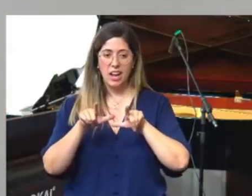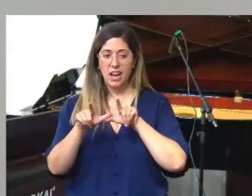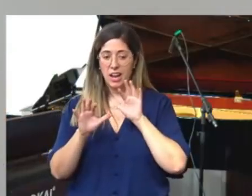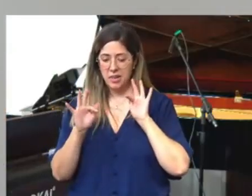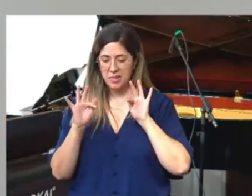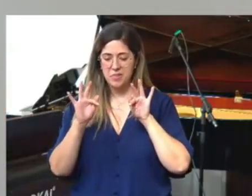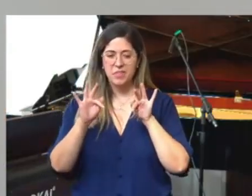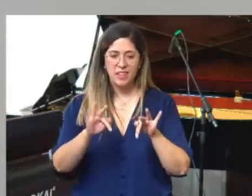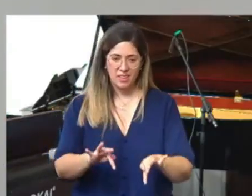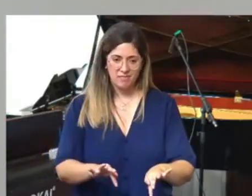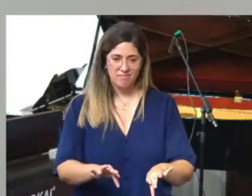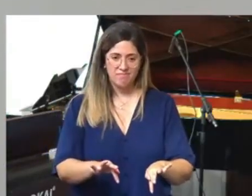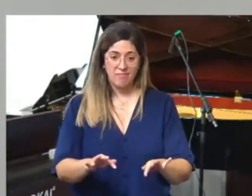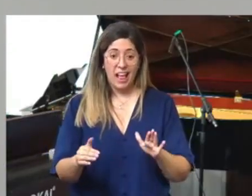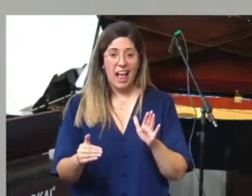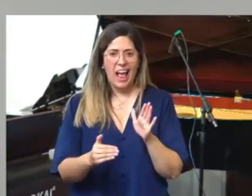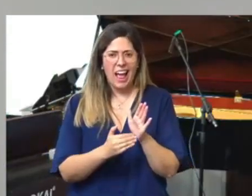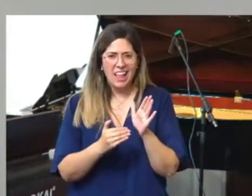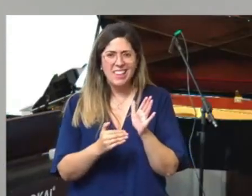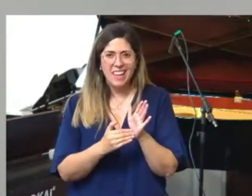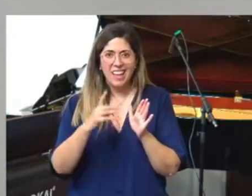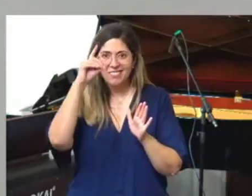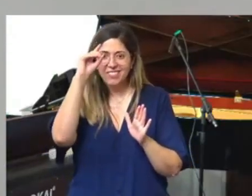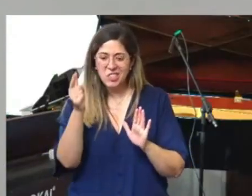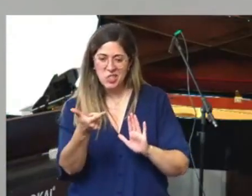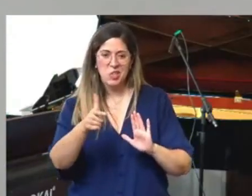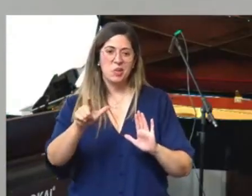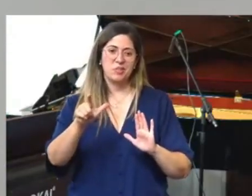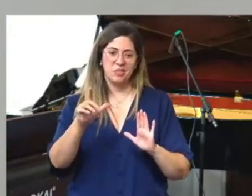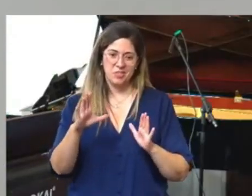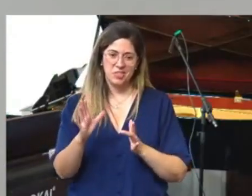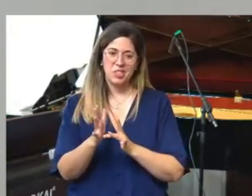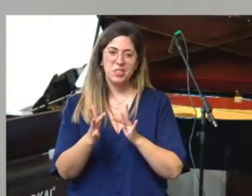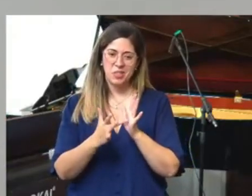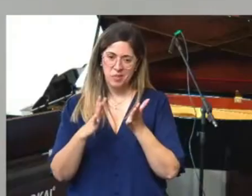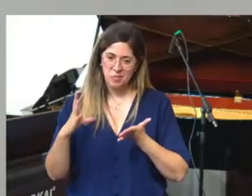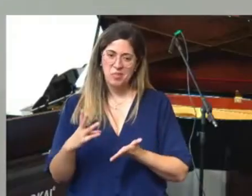vai completá-la até o dia do Senhor.